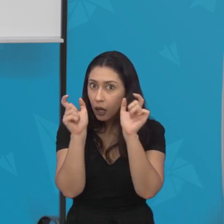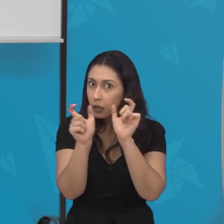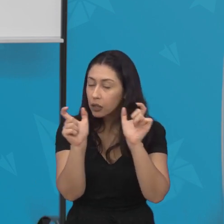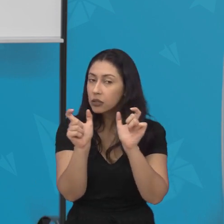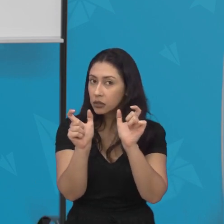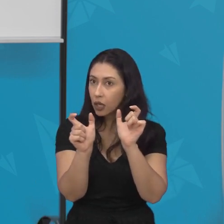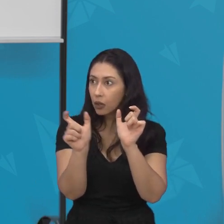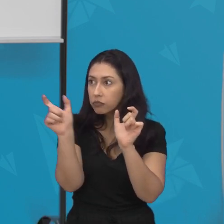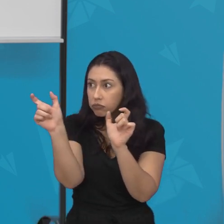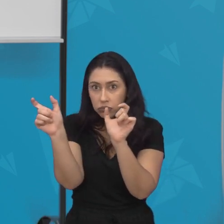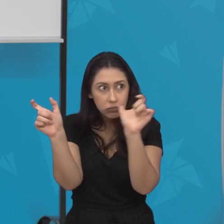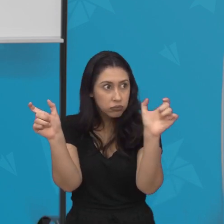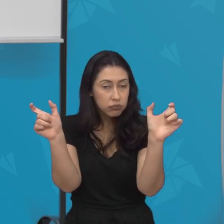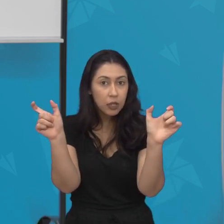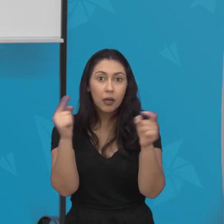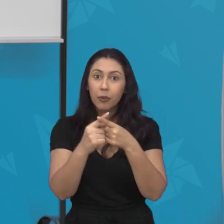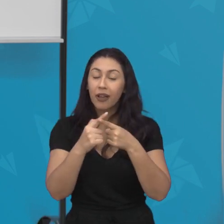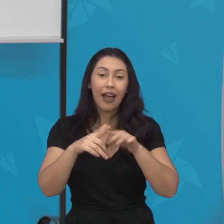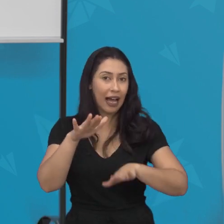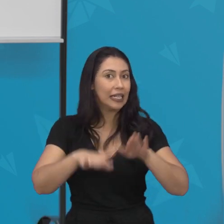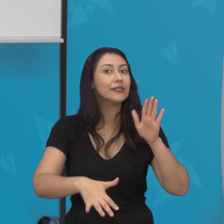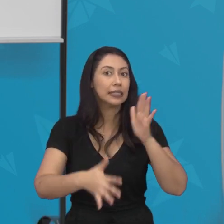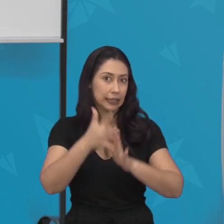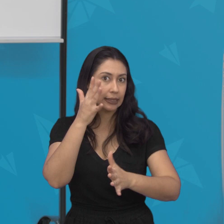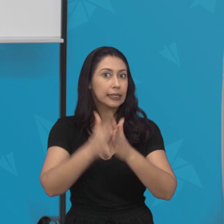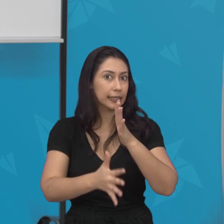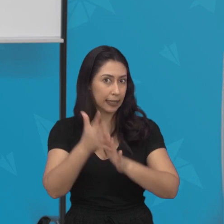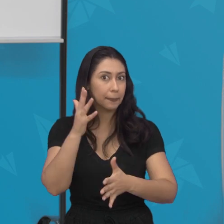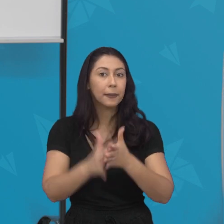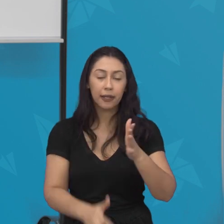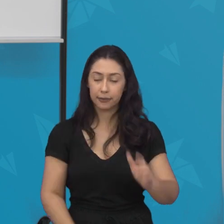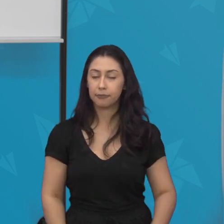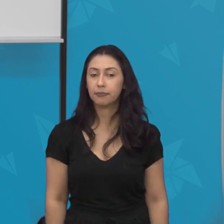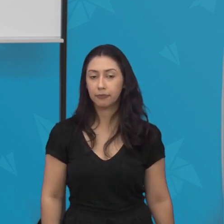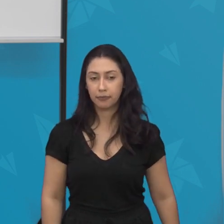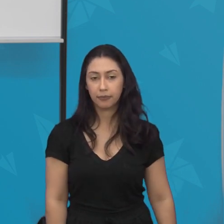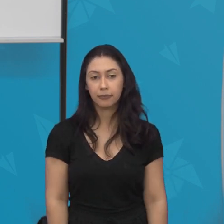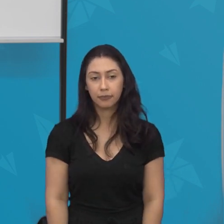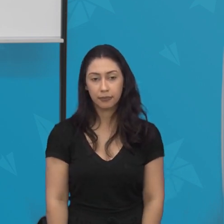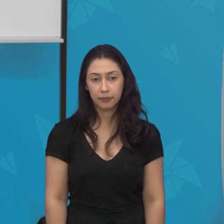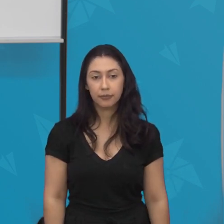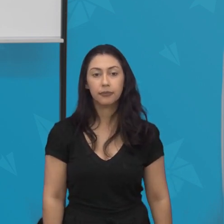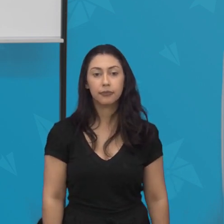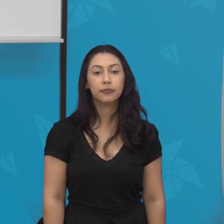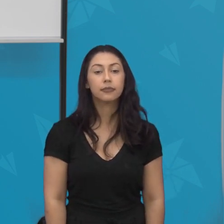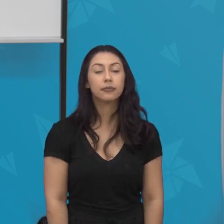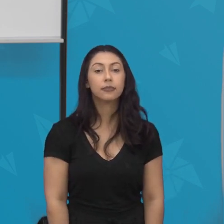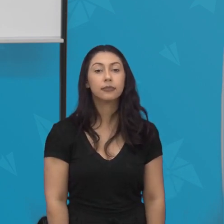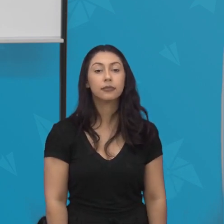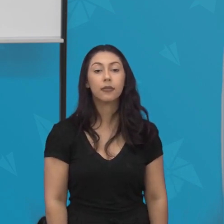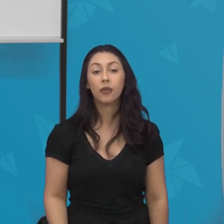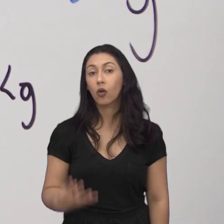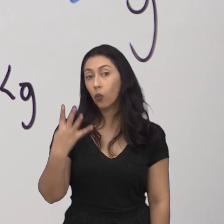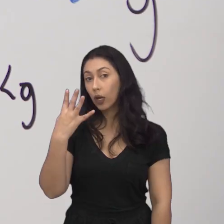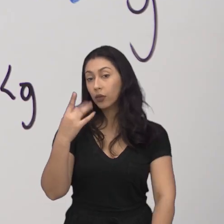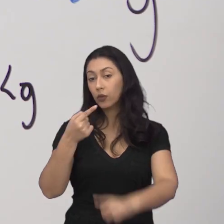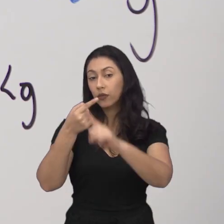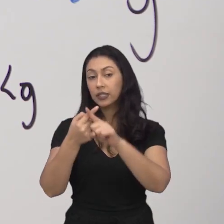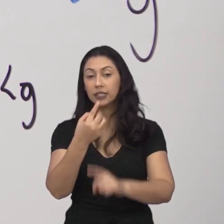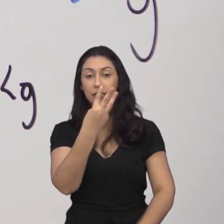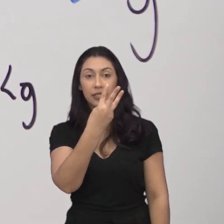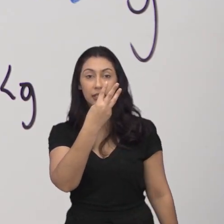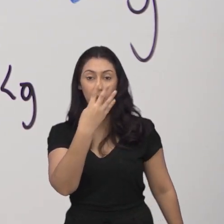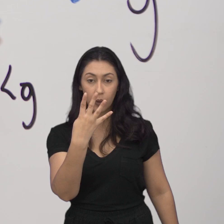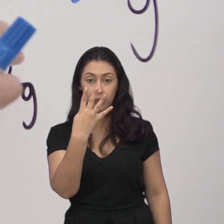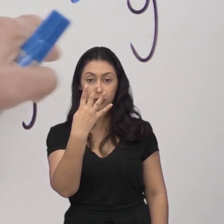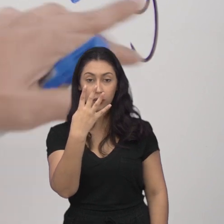tomar cuidado, porque nem sempre isso ajuda ou não interfere no resultado final, tudo bem? Bom, então a gente temos que 4 vezes